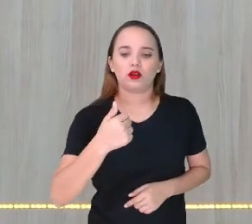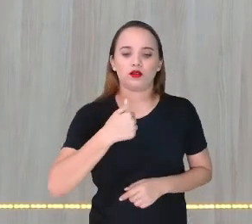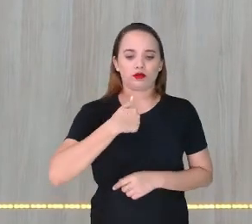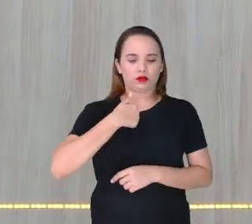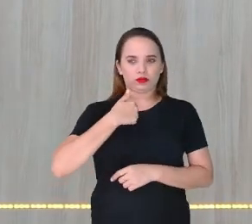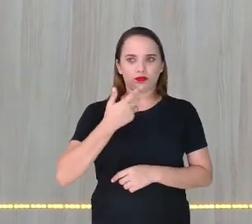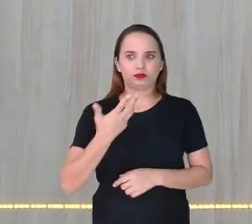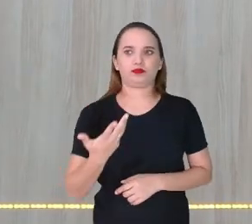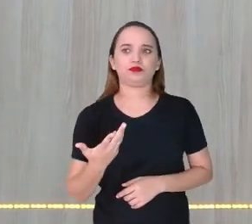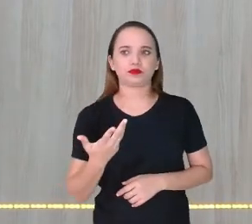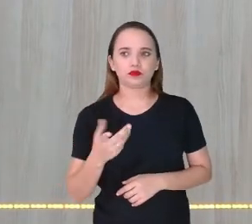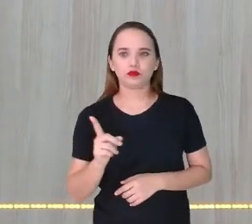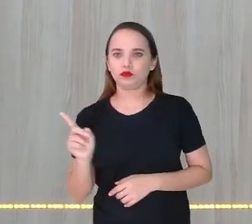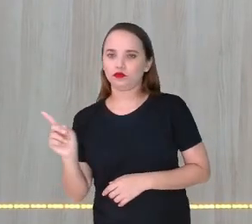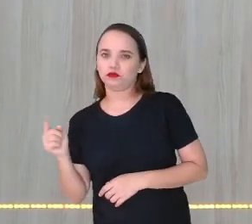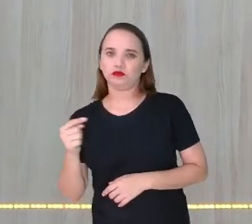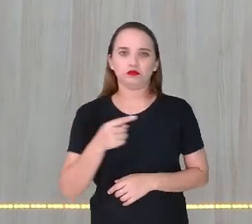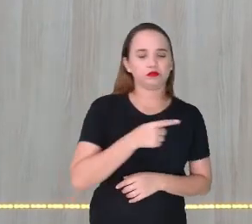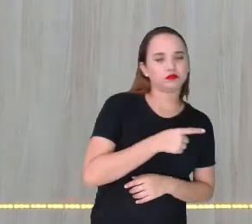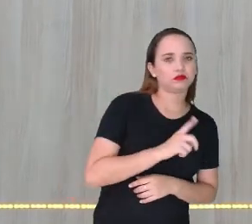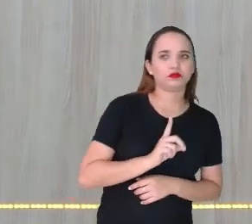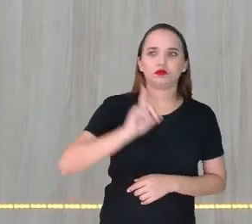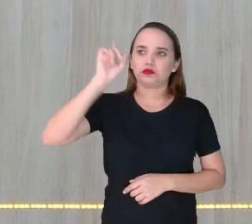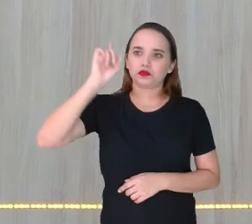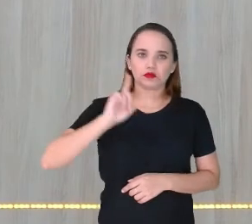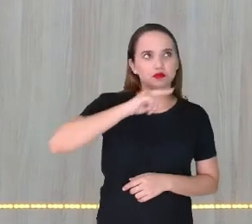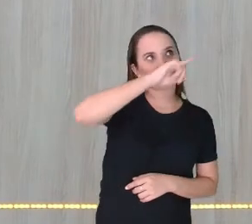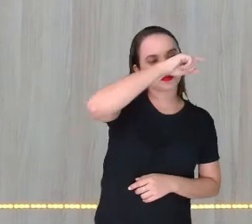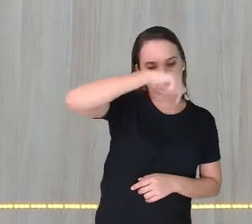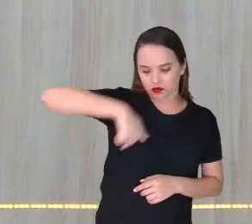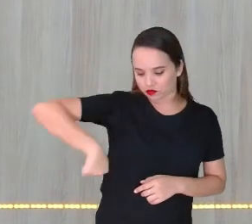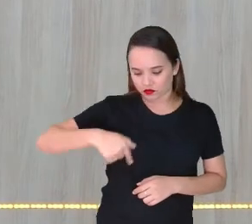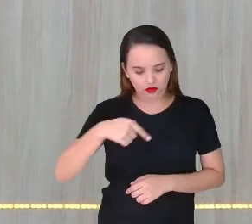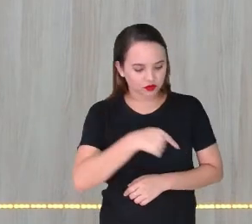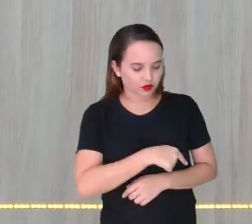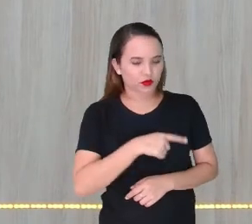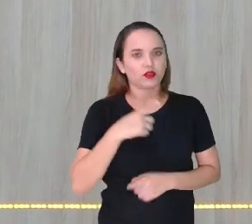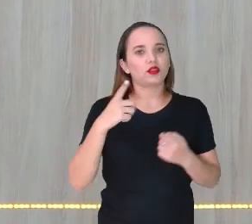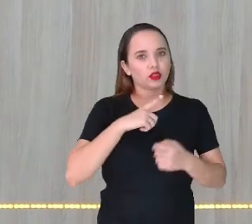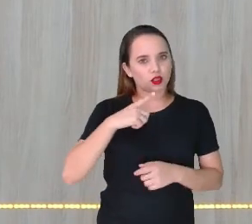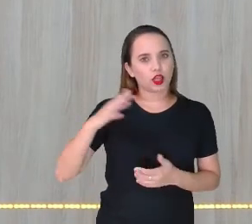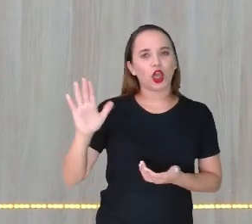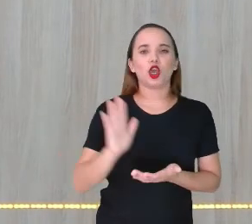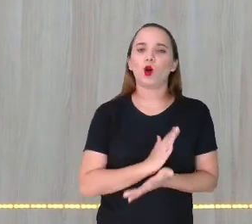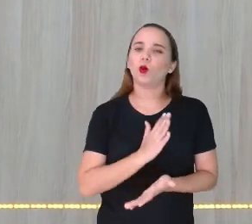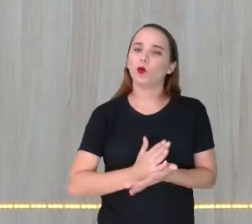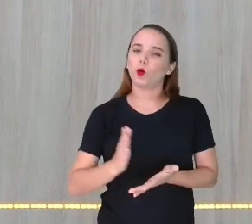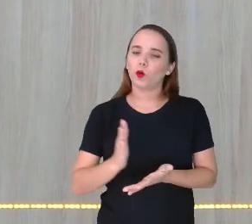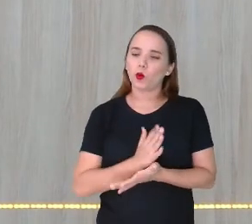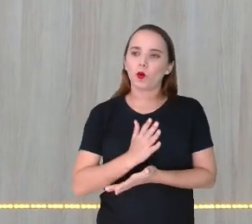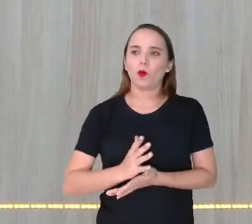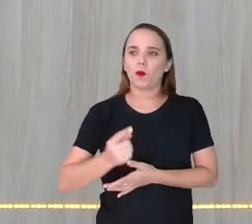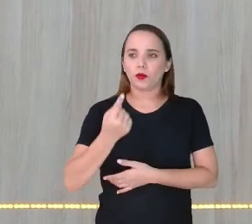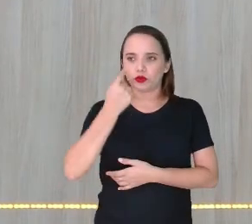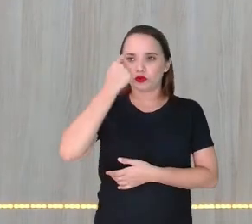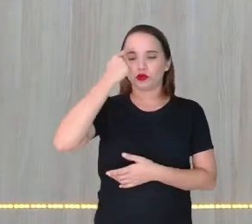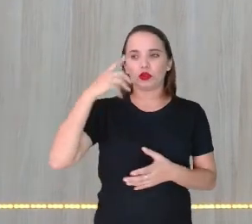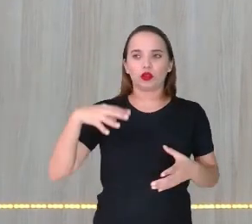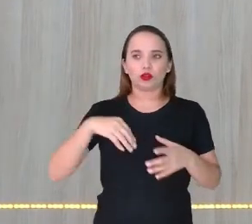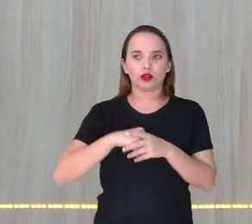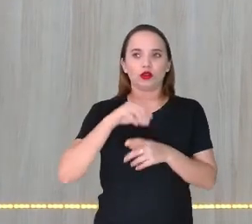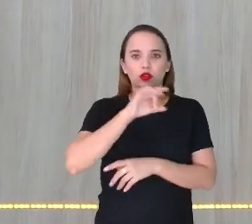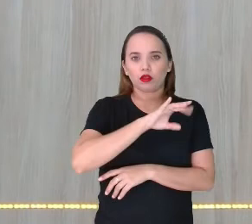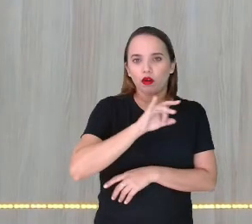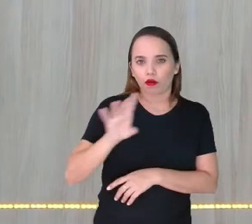para trás, né, para o lado, diagonais, a gente tem algumas propriedades dentro de